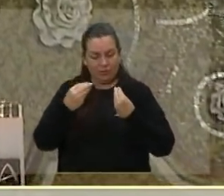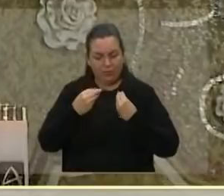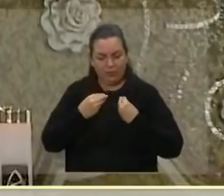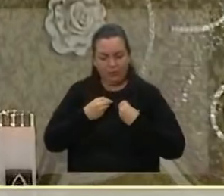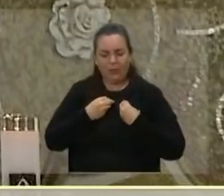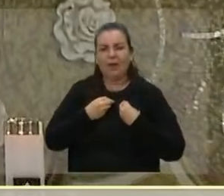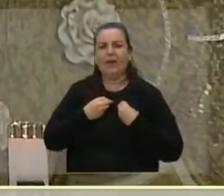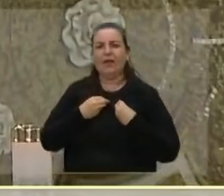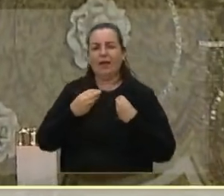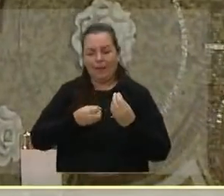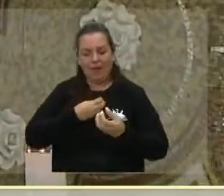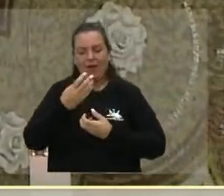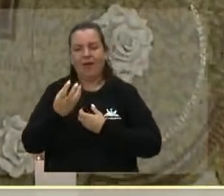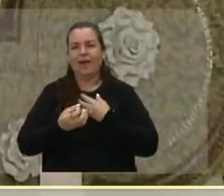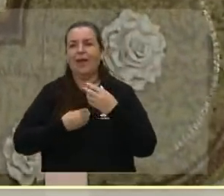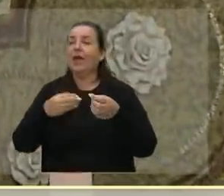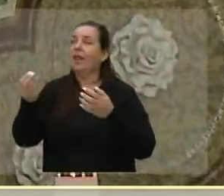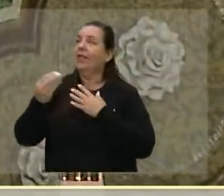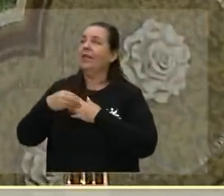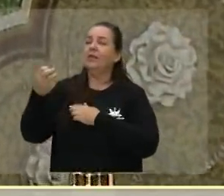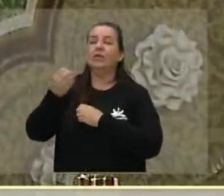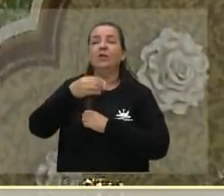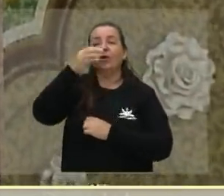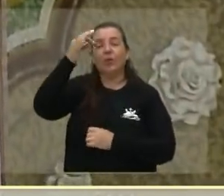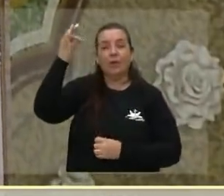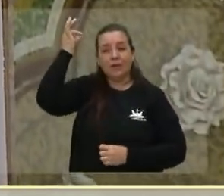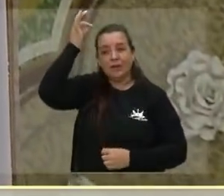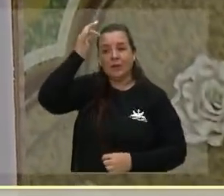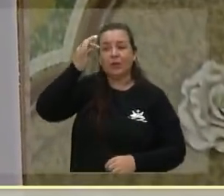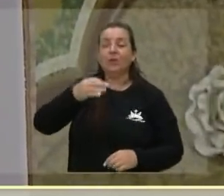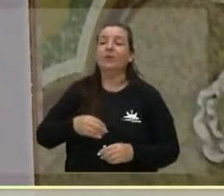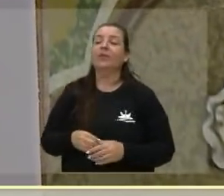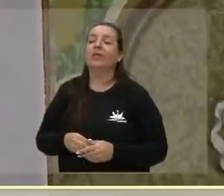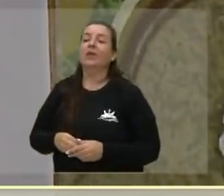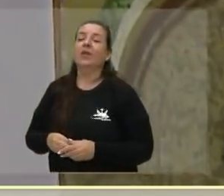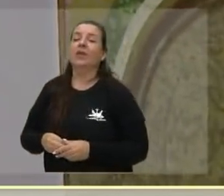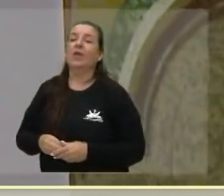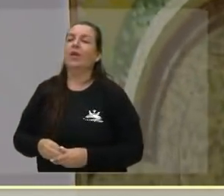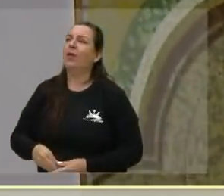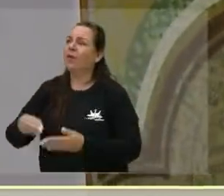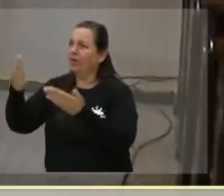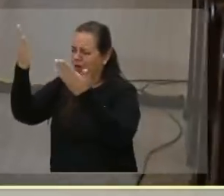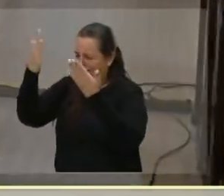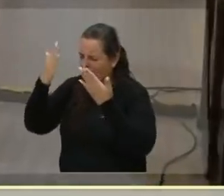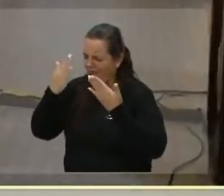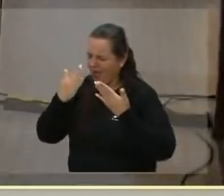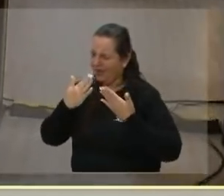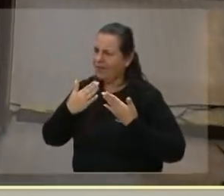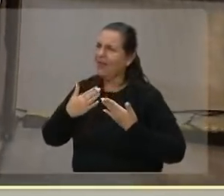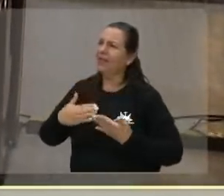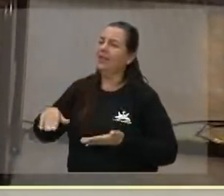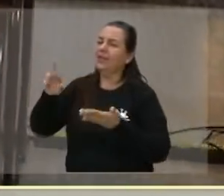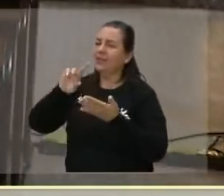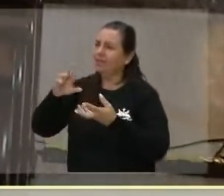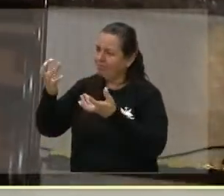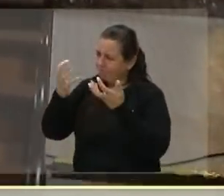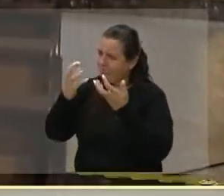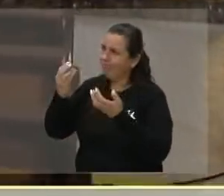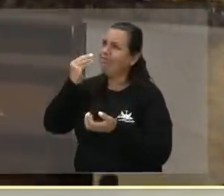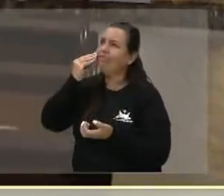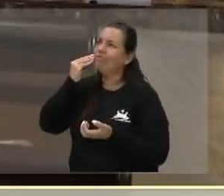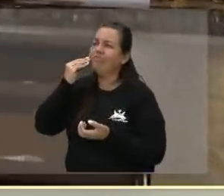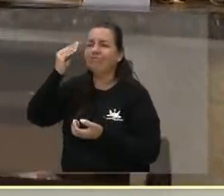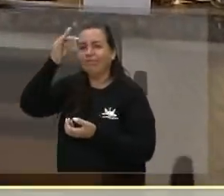me mostra o senhor mais uma peça soubesse eu quero fazer vocês têm